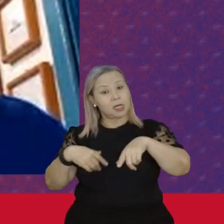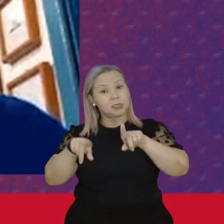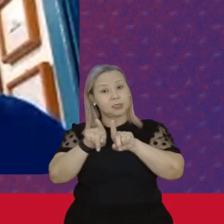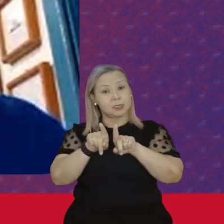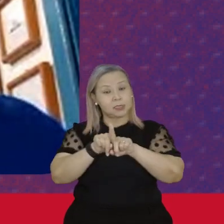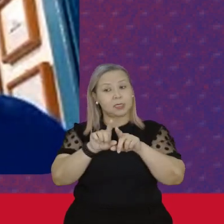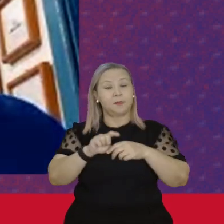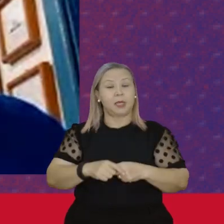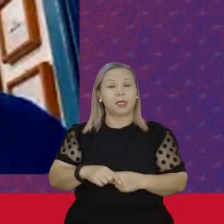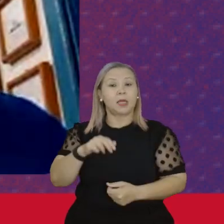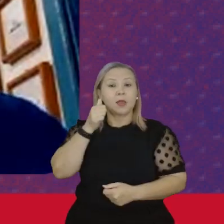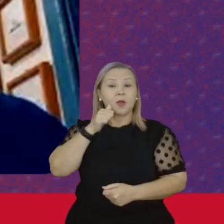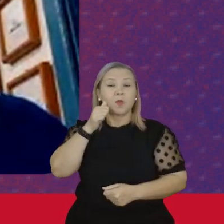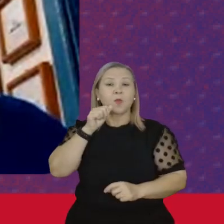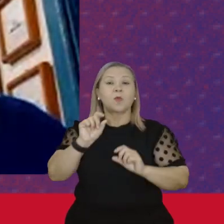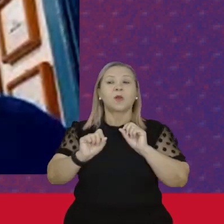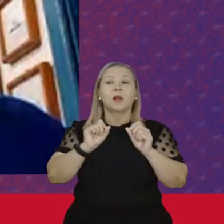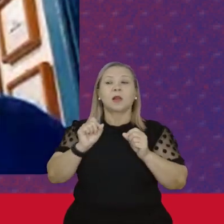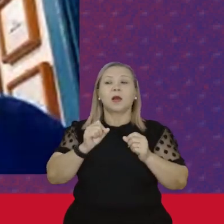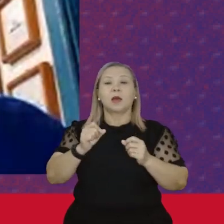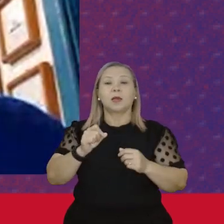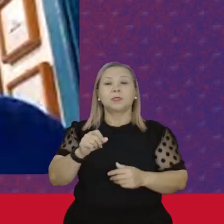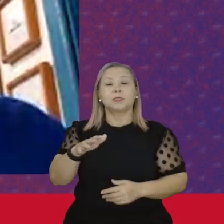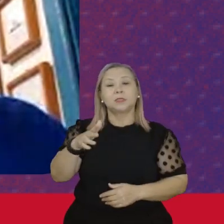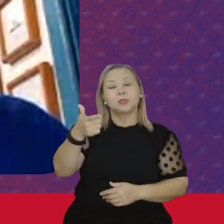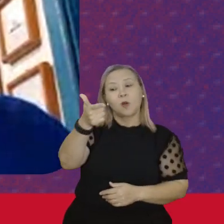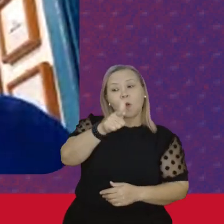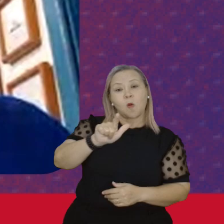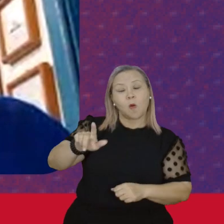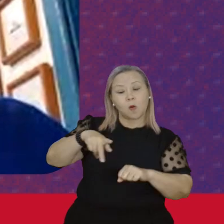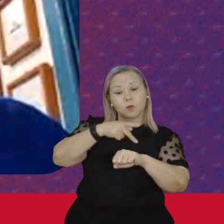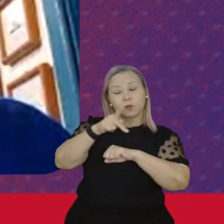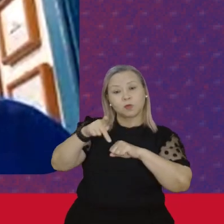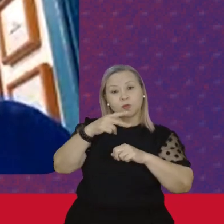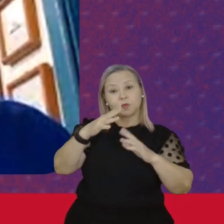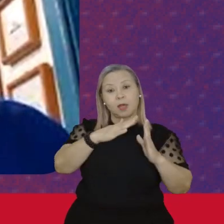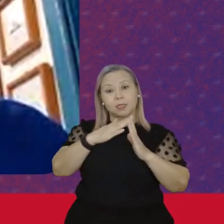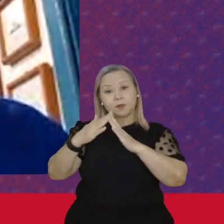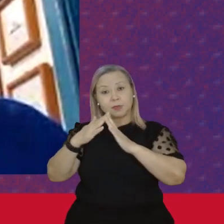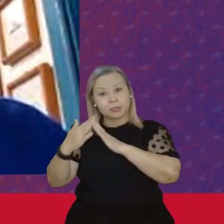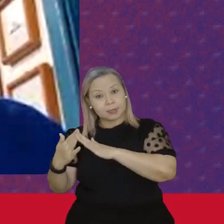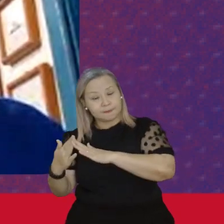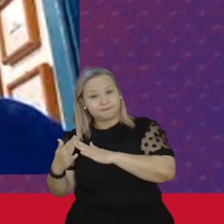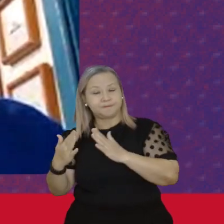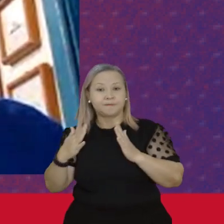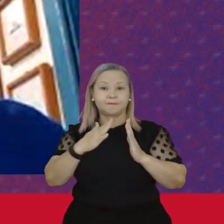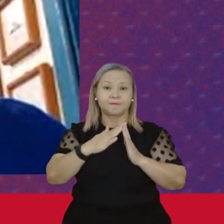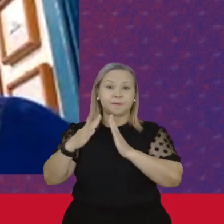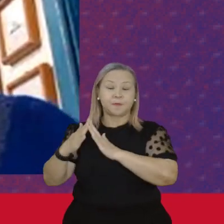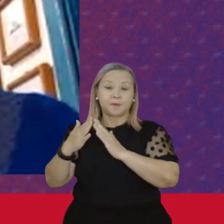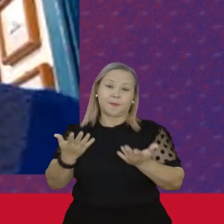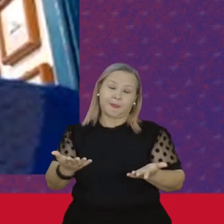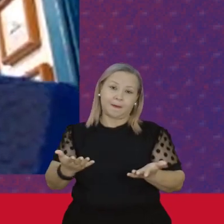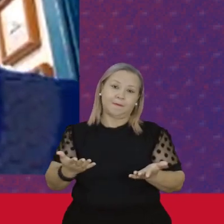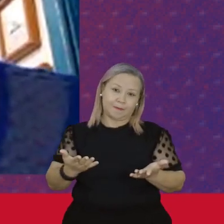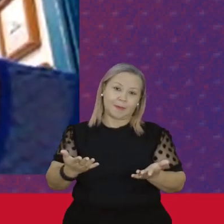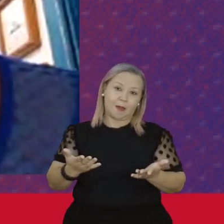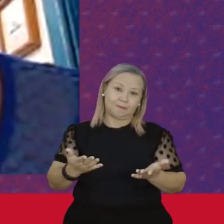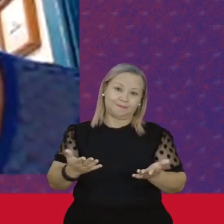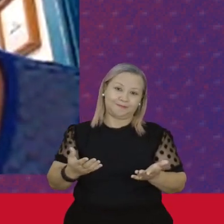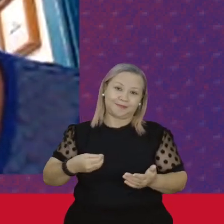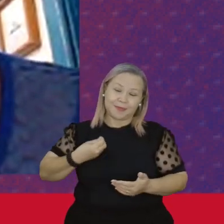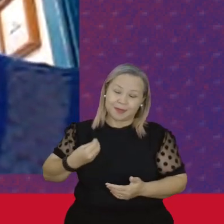ou mulheres de outros países vizinhos. Né? Viva as mulheres argentinas por essa conquista. Um dia